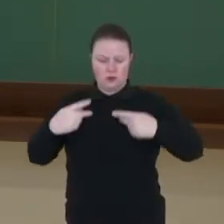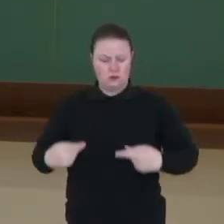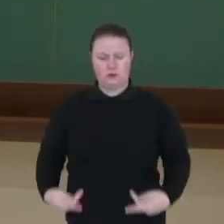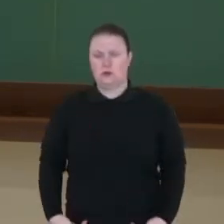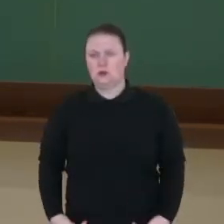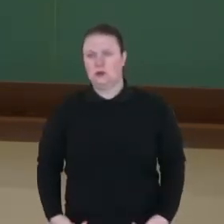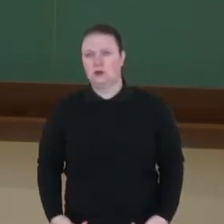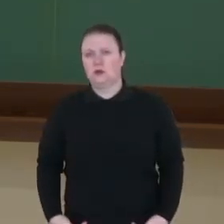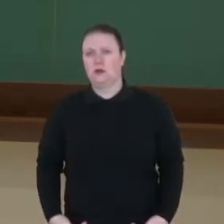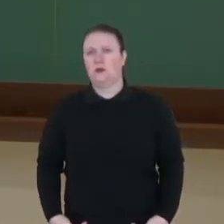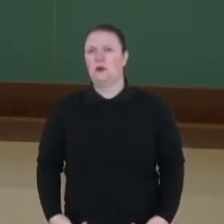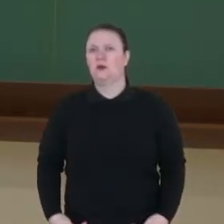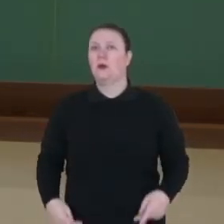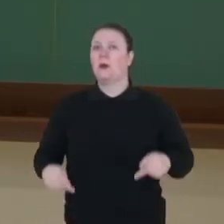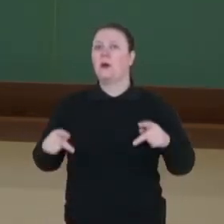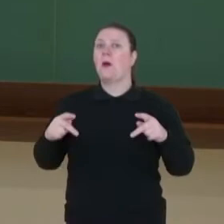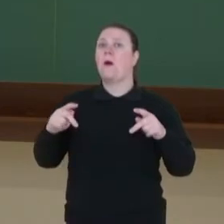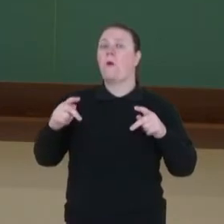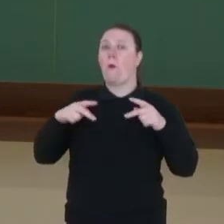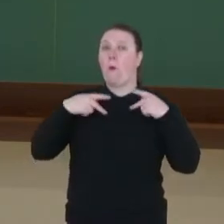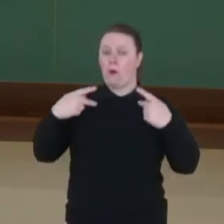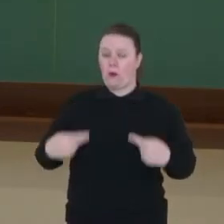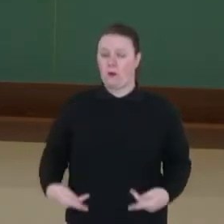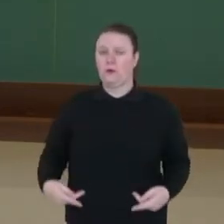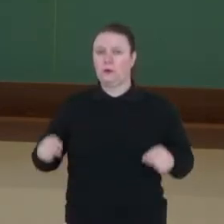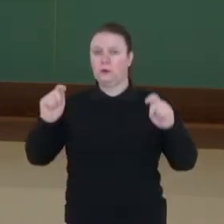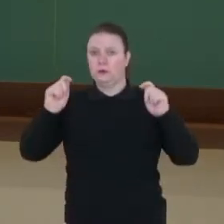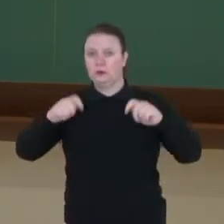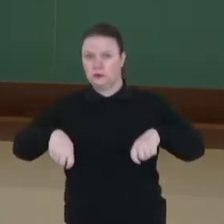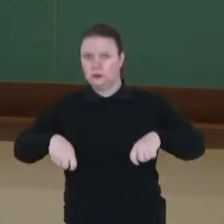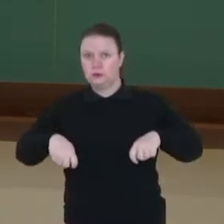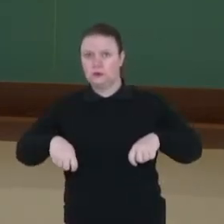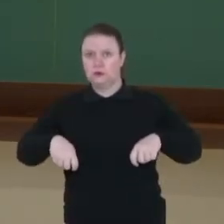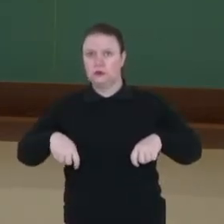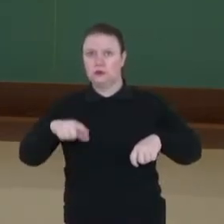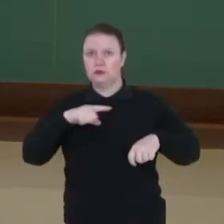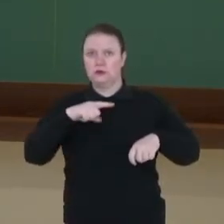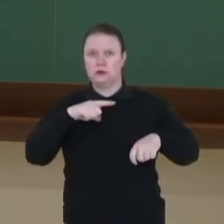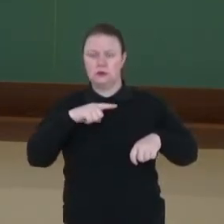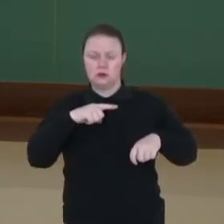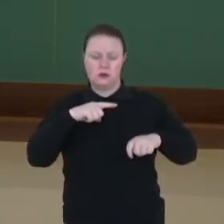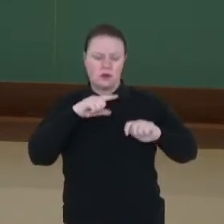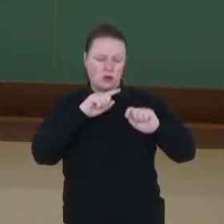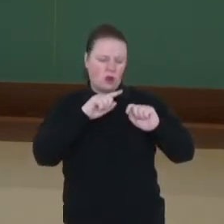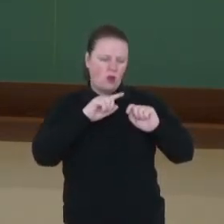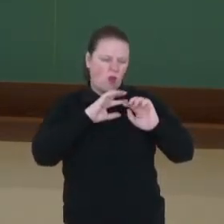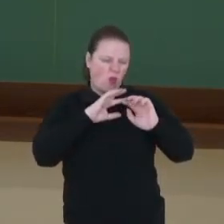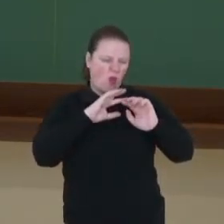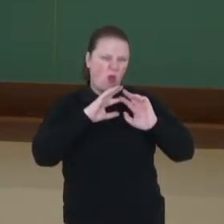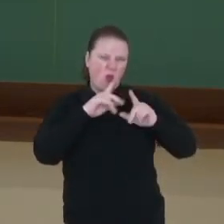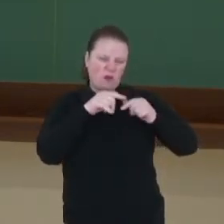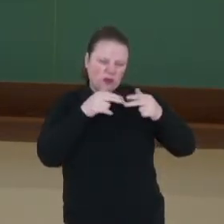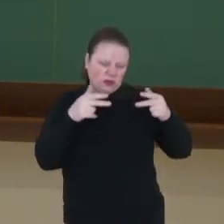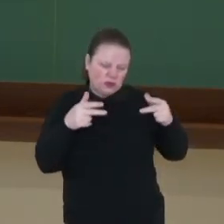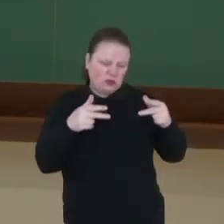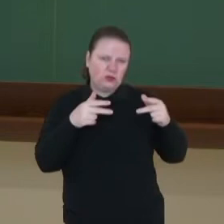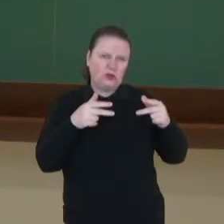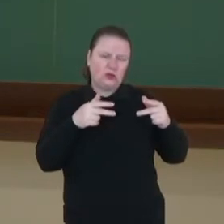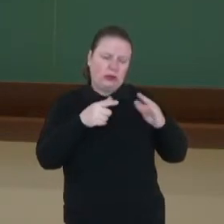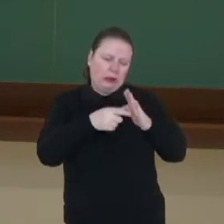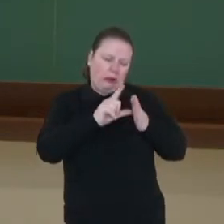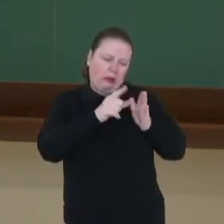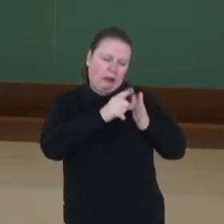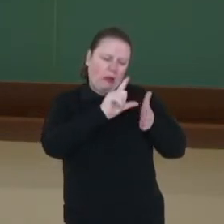ele teria, veja só, vindo de uma subespécie, do chimpanzé, um